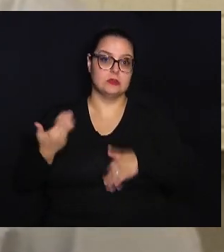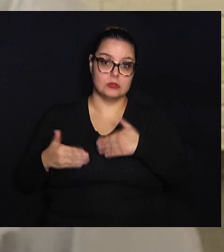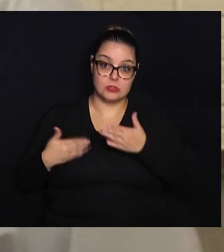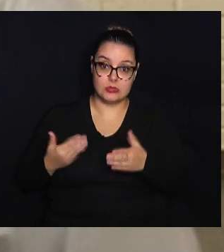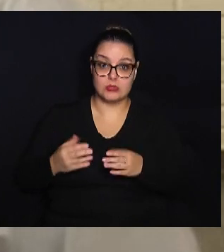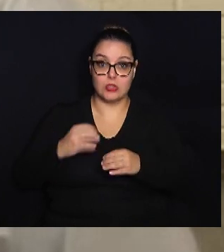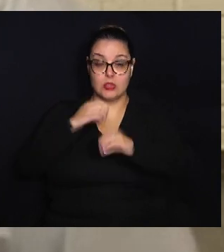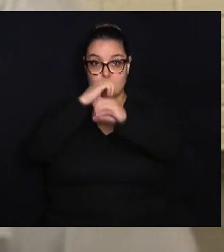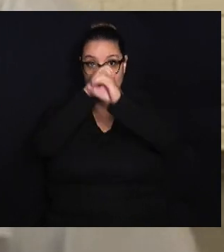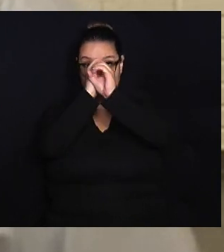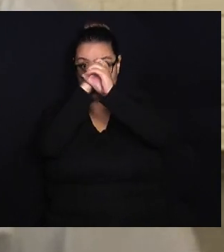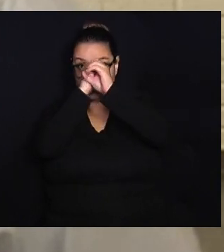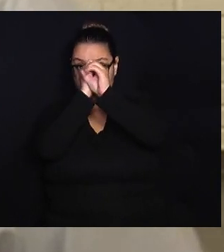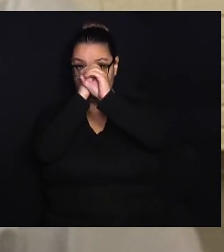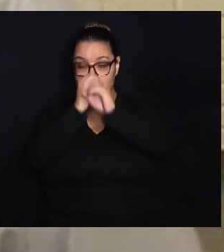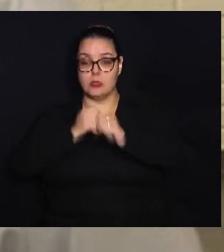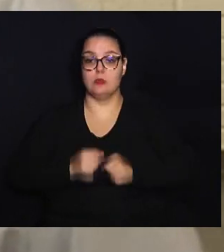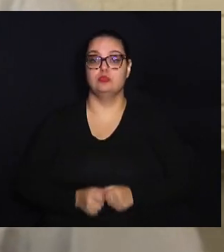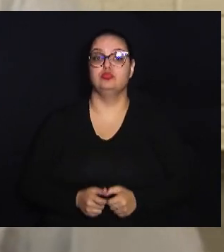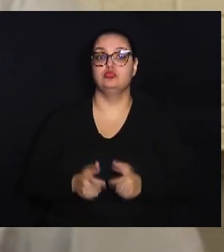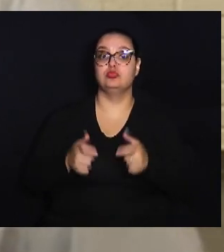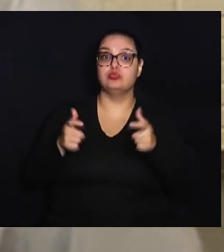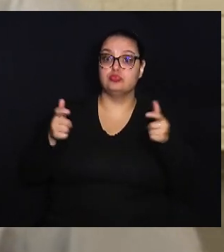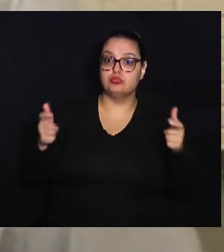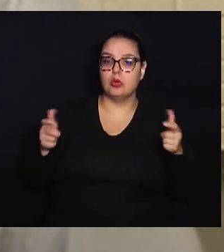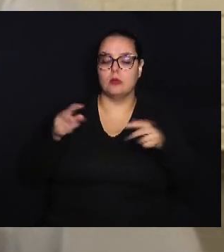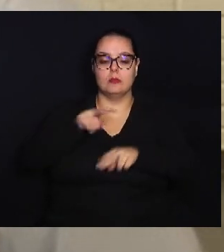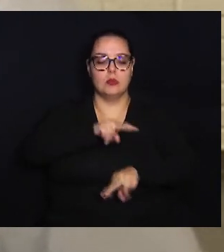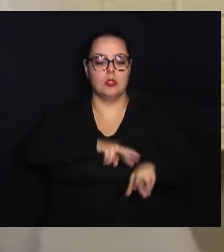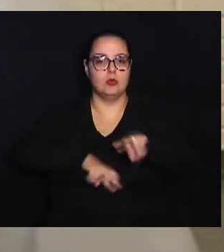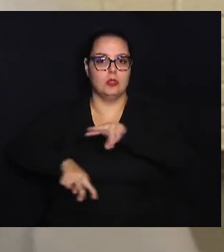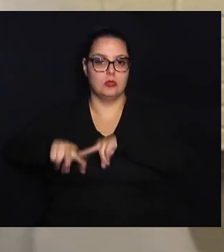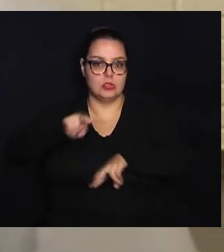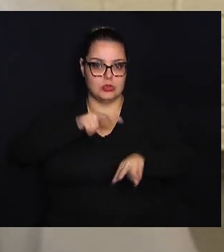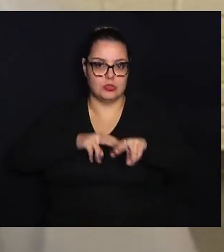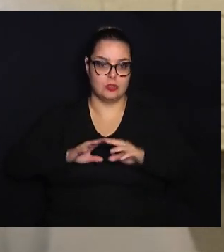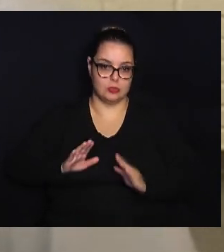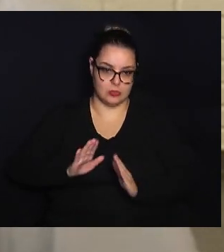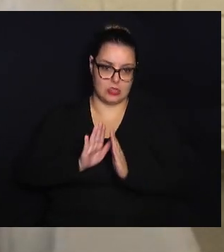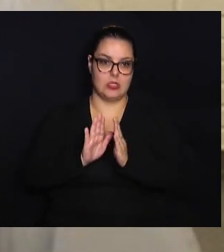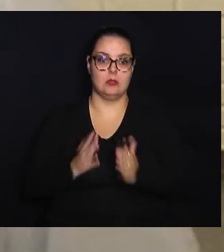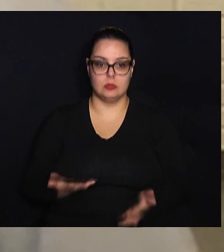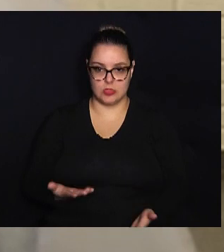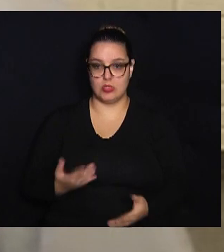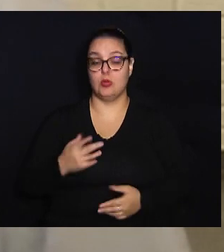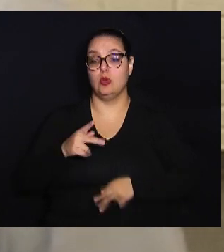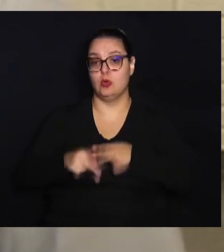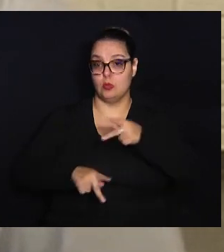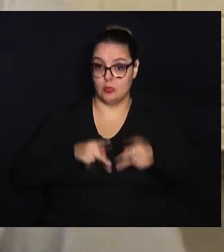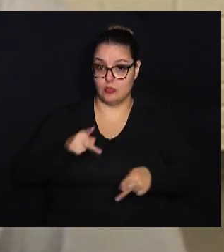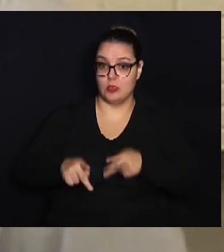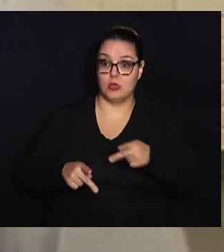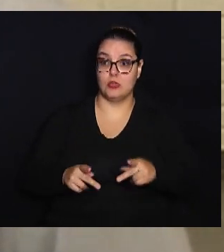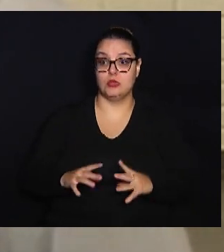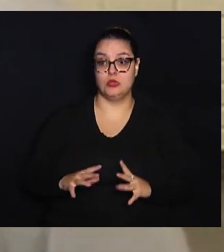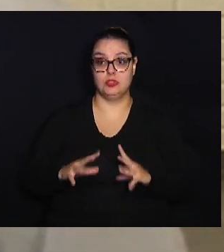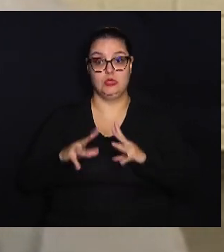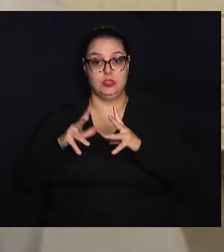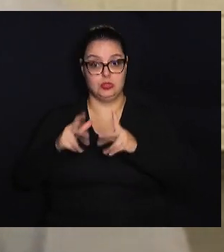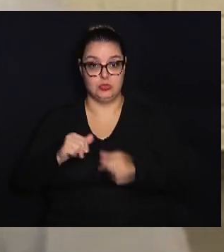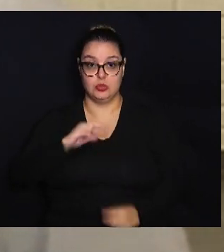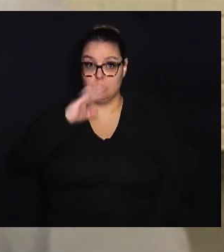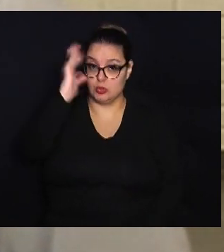com isso O Observatório pegou bastante eh visibilidade perante a população perante o público de